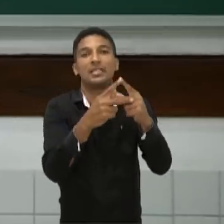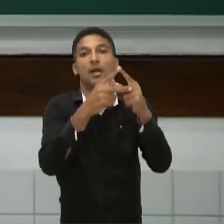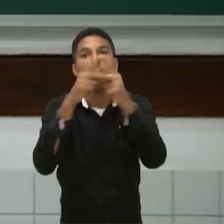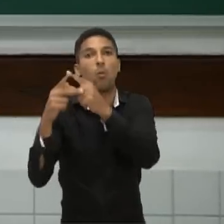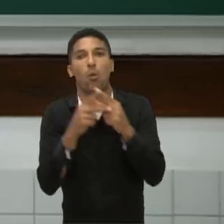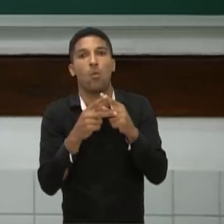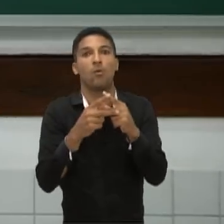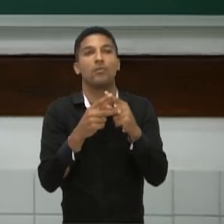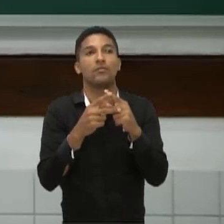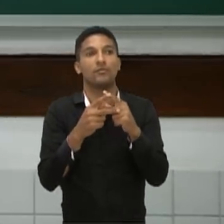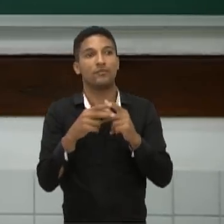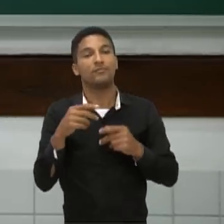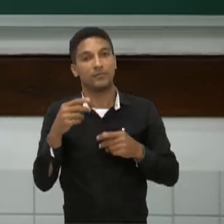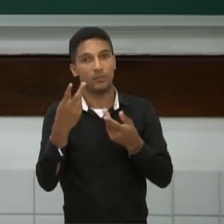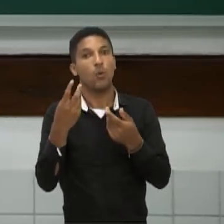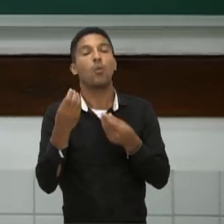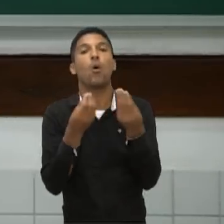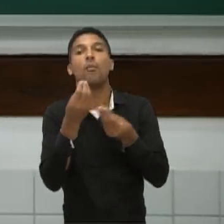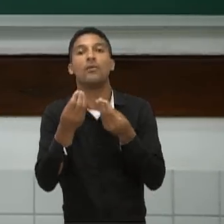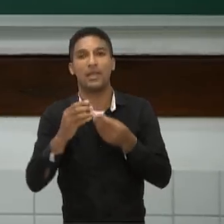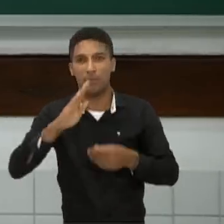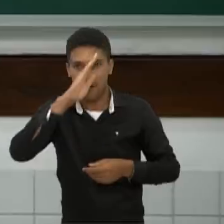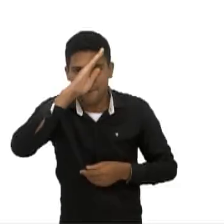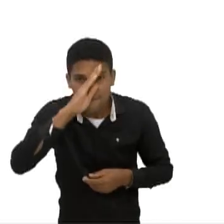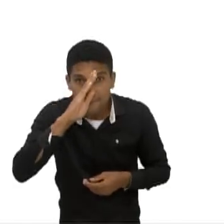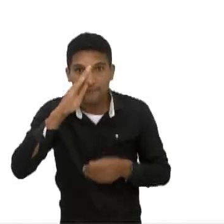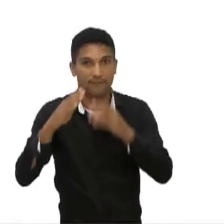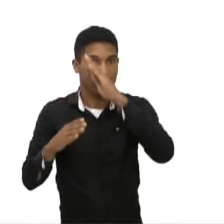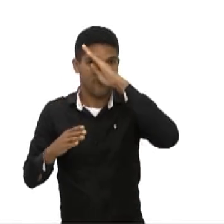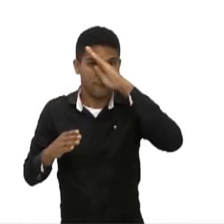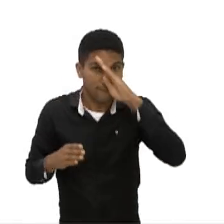já retomo aqui para vocês para a gente finalizar.